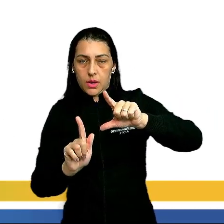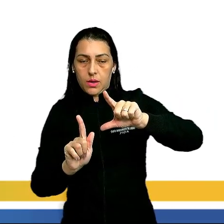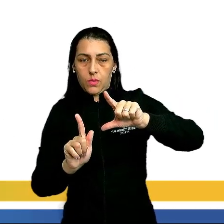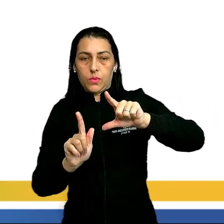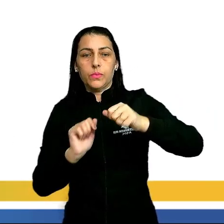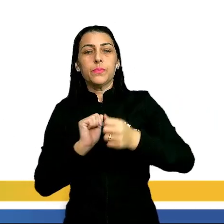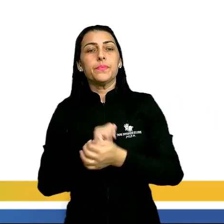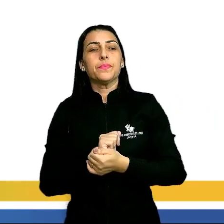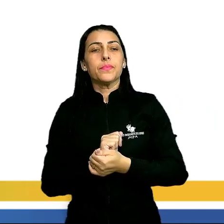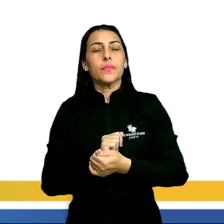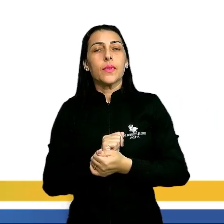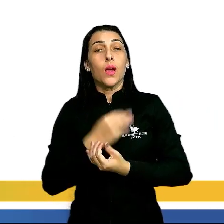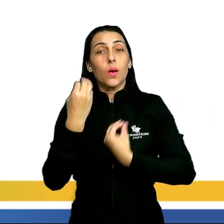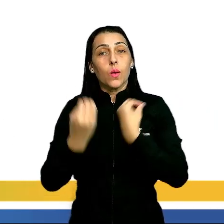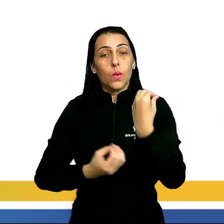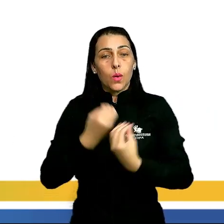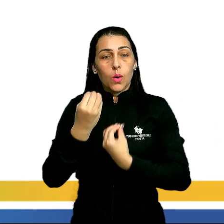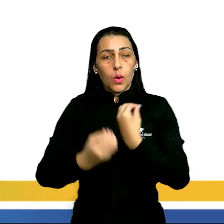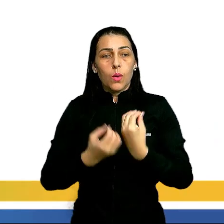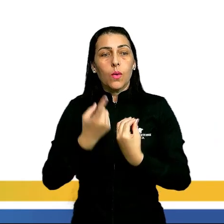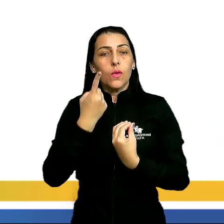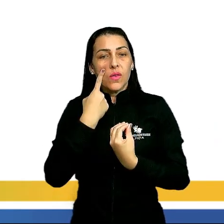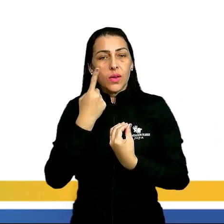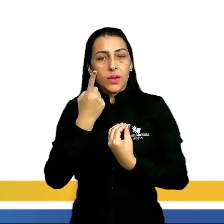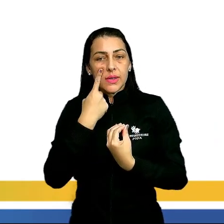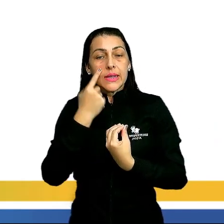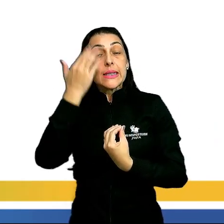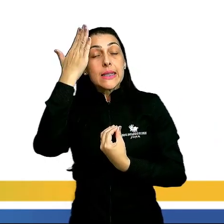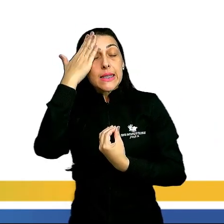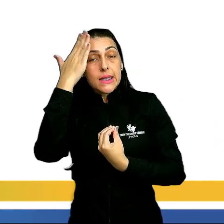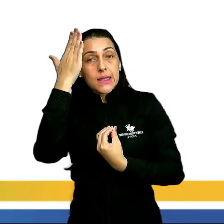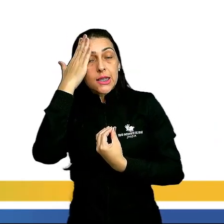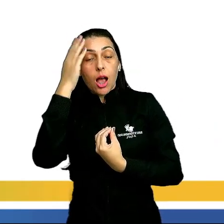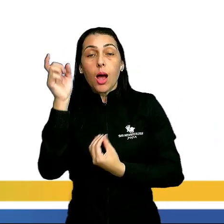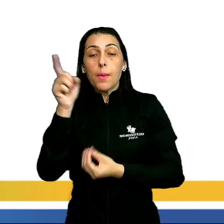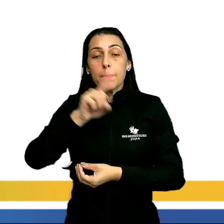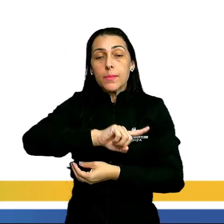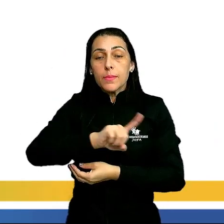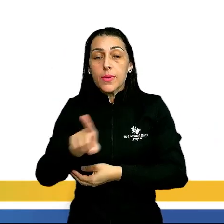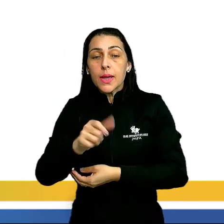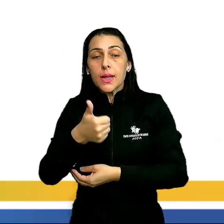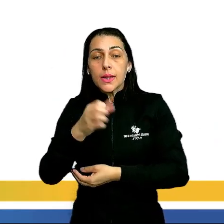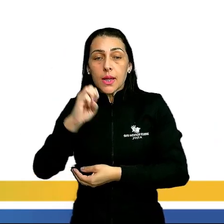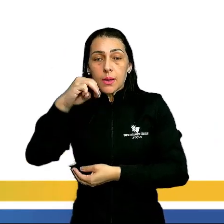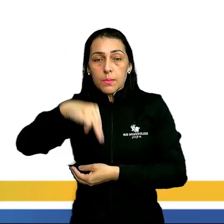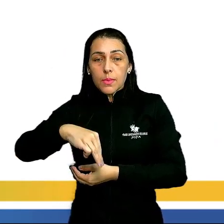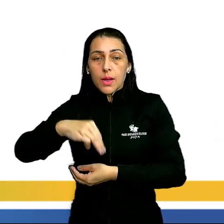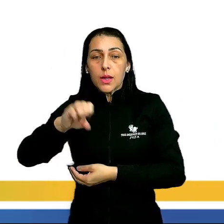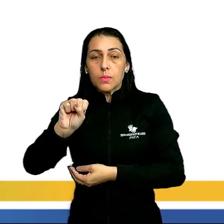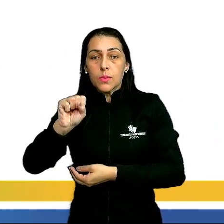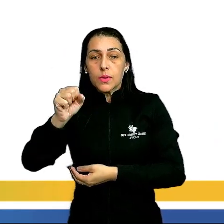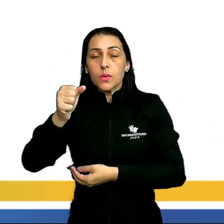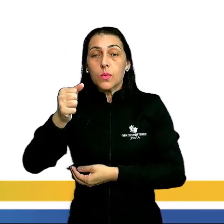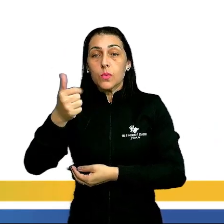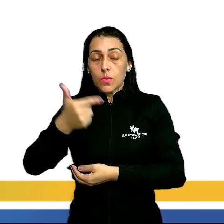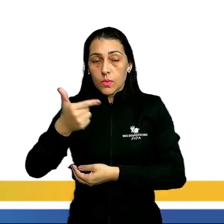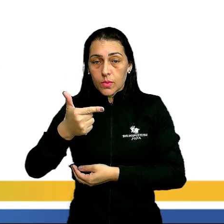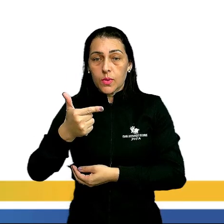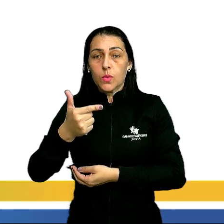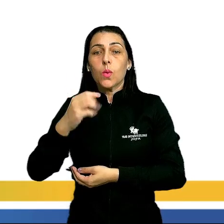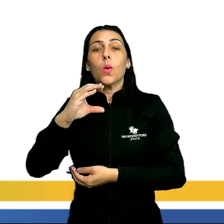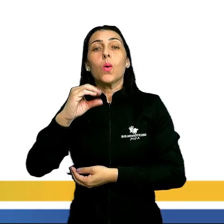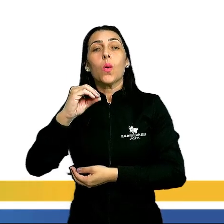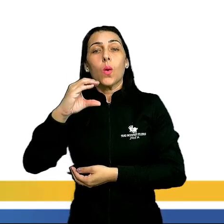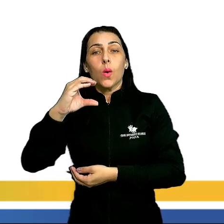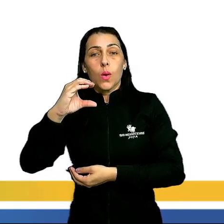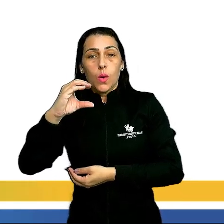horizontal, como esquematizado na figura. Sabe-se que a aceleração da gravidade é 10 metros por segundo ao quadrado, o